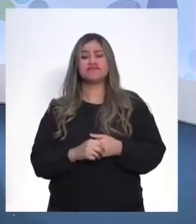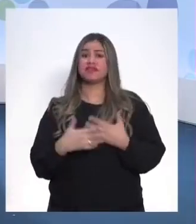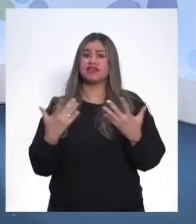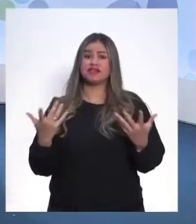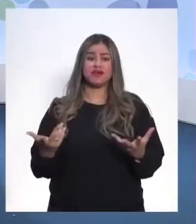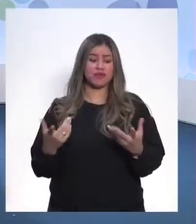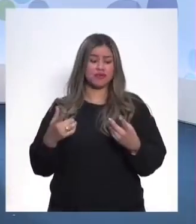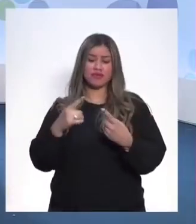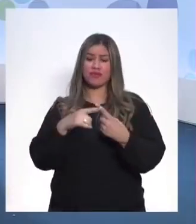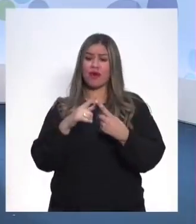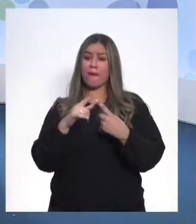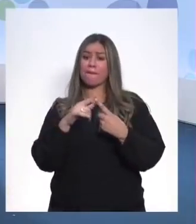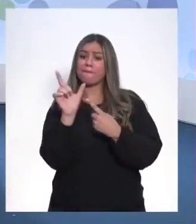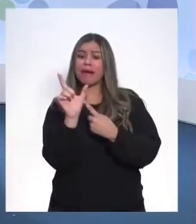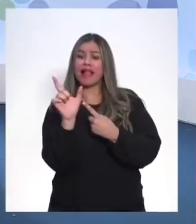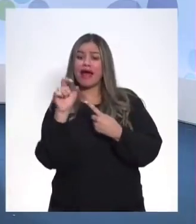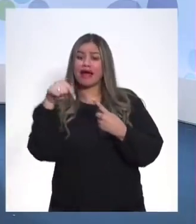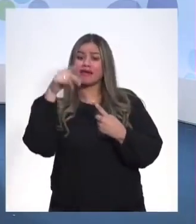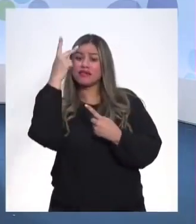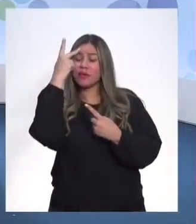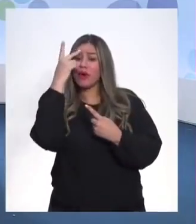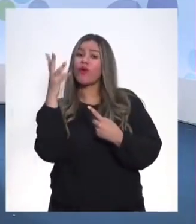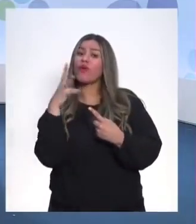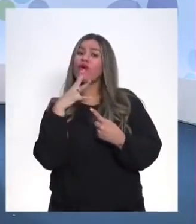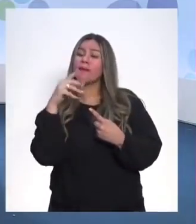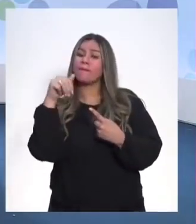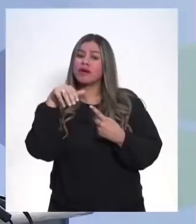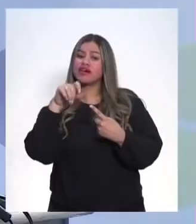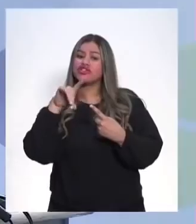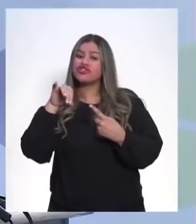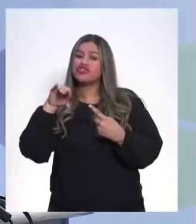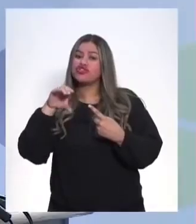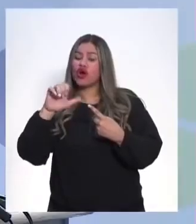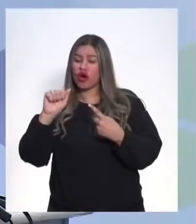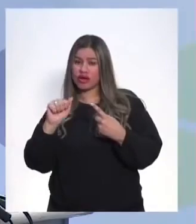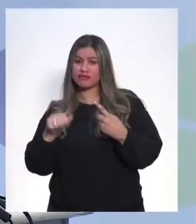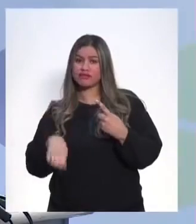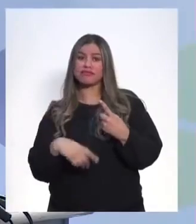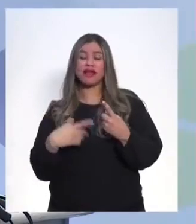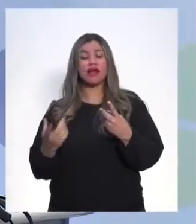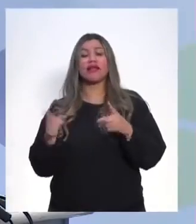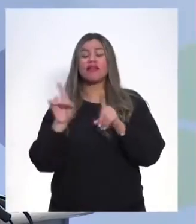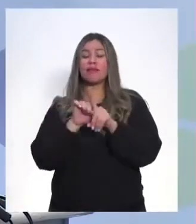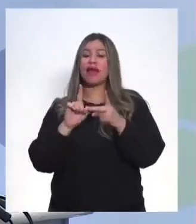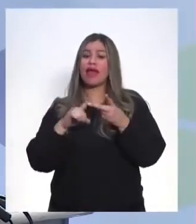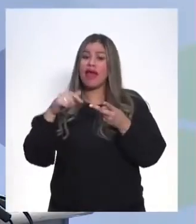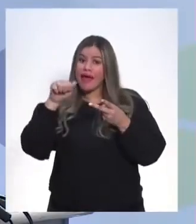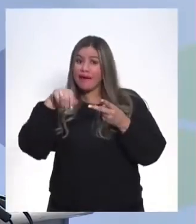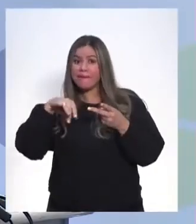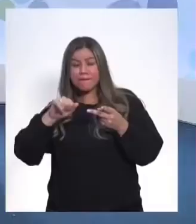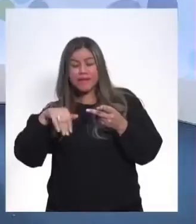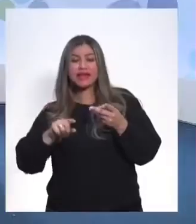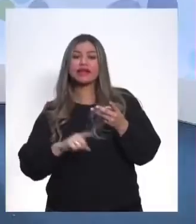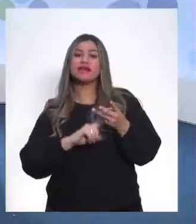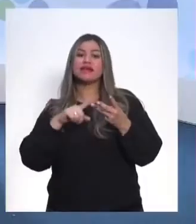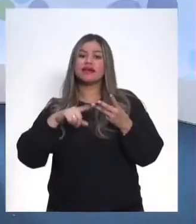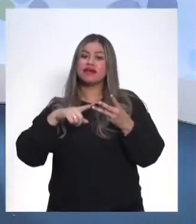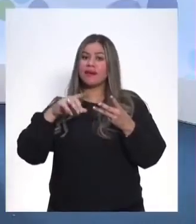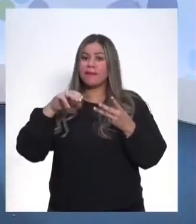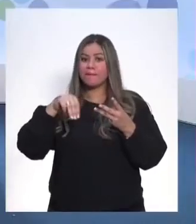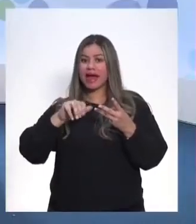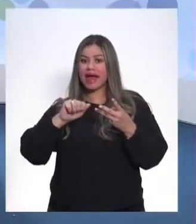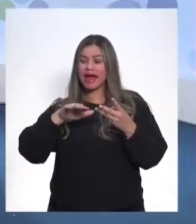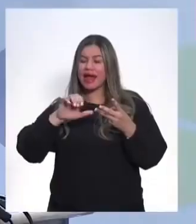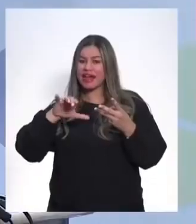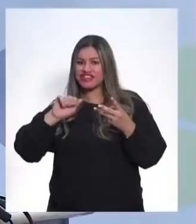macaxeira. Mas aí o pessoal deixa chique aqui também, agora em São Paulo, fala bastante aipim, né? Aipim. Bolinho de aipim. Ao invés de mandioca,